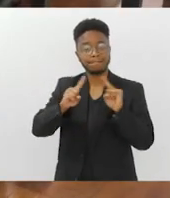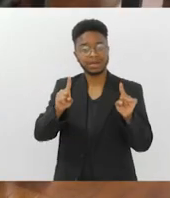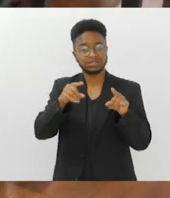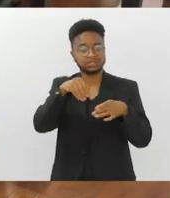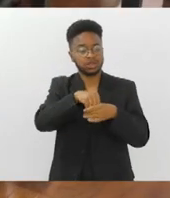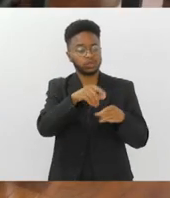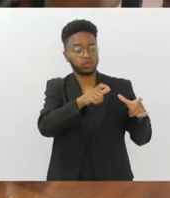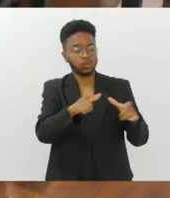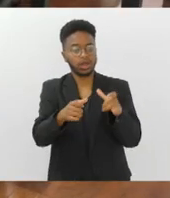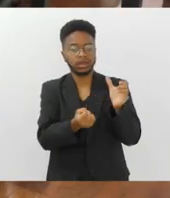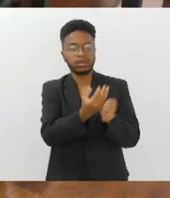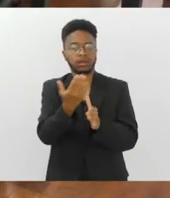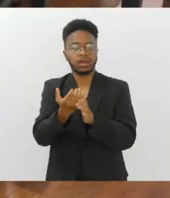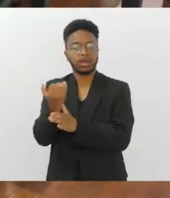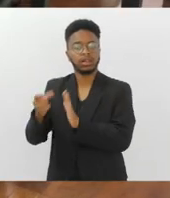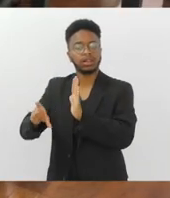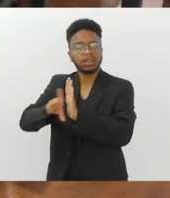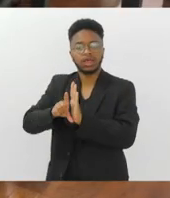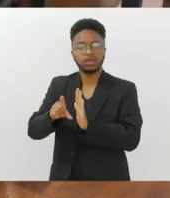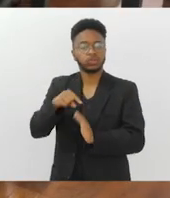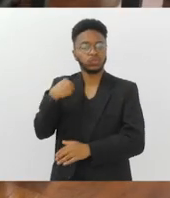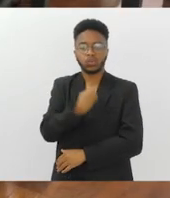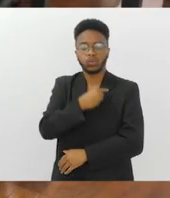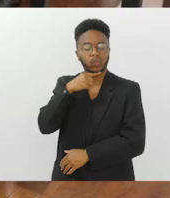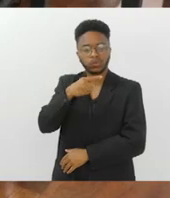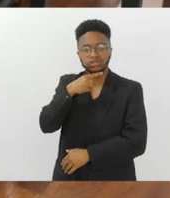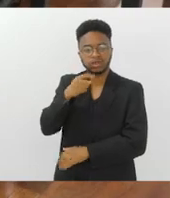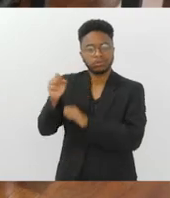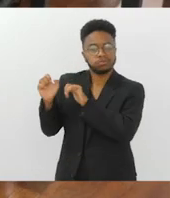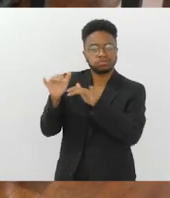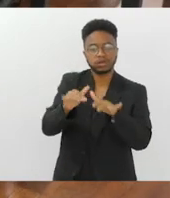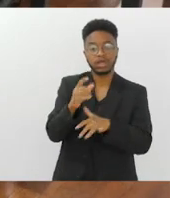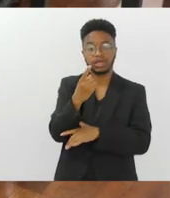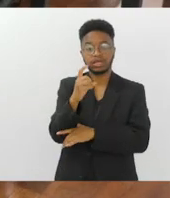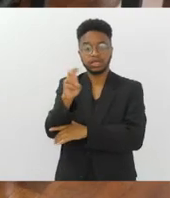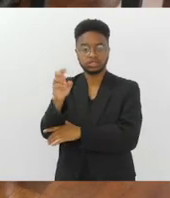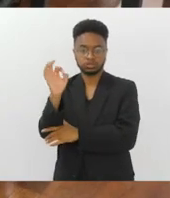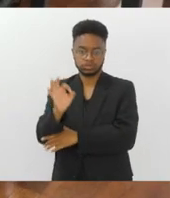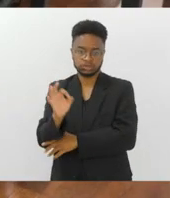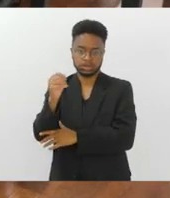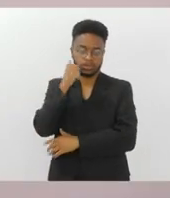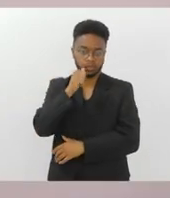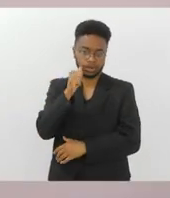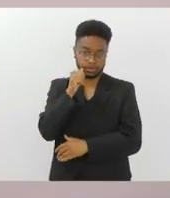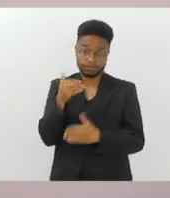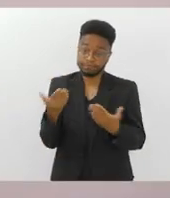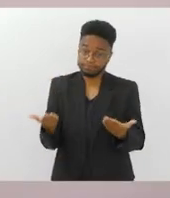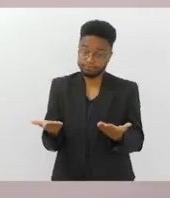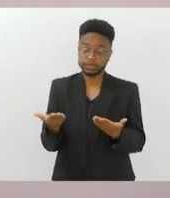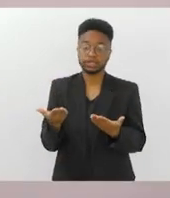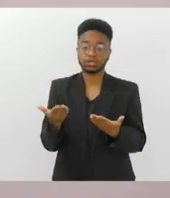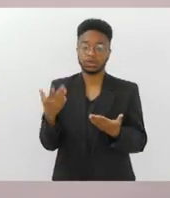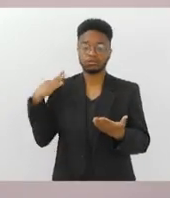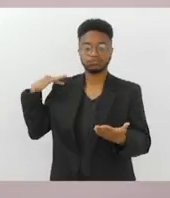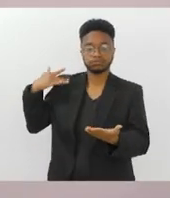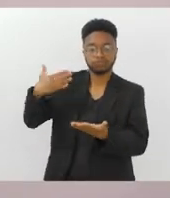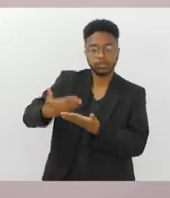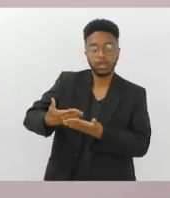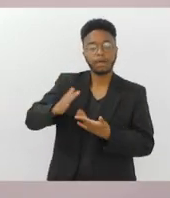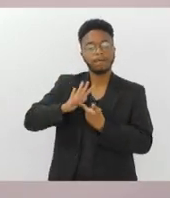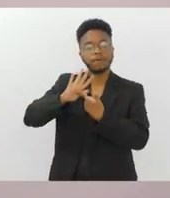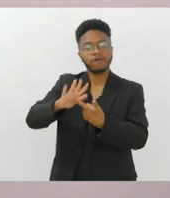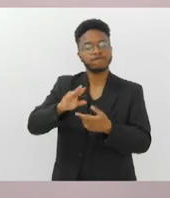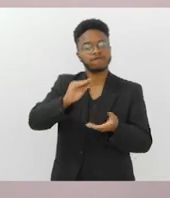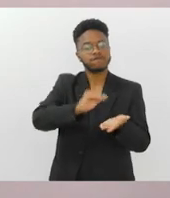casas legislativas não chegamos a 15% de mulheres. Então, esse histórico da ausência